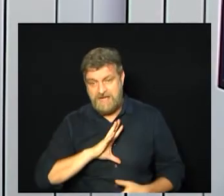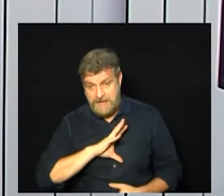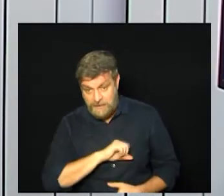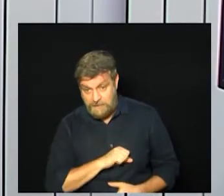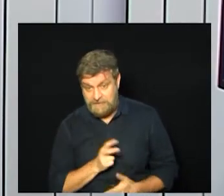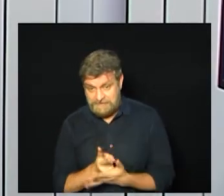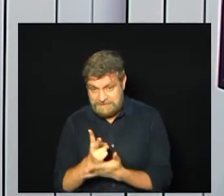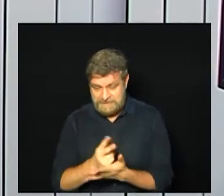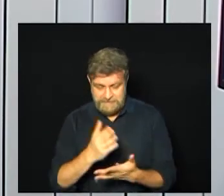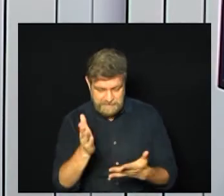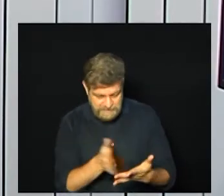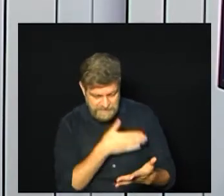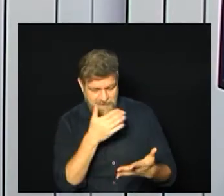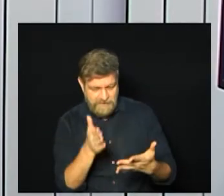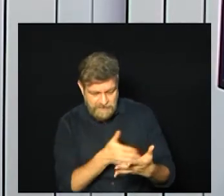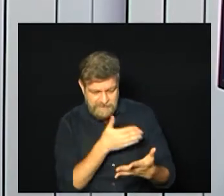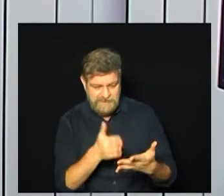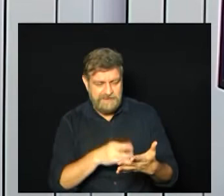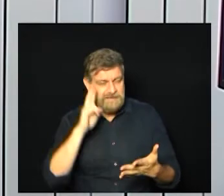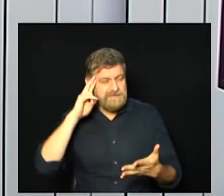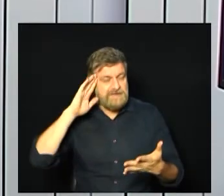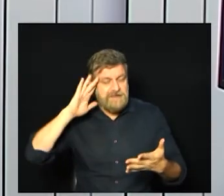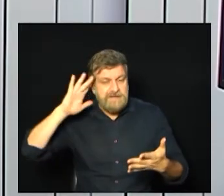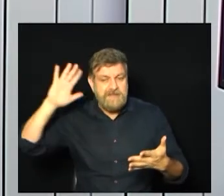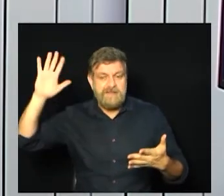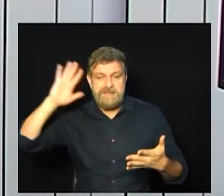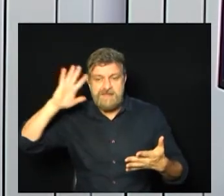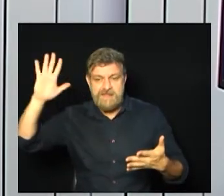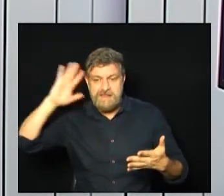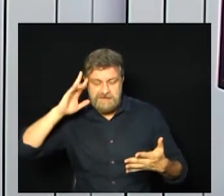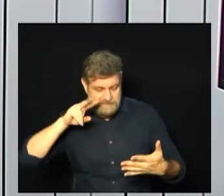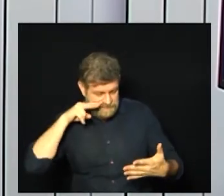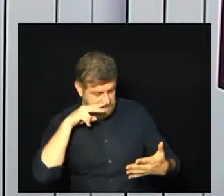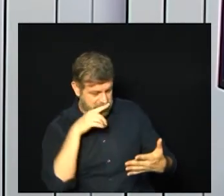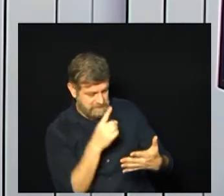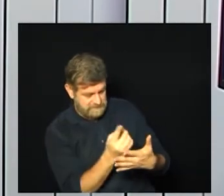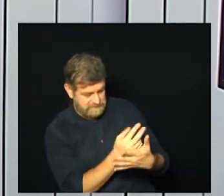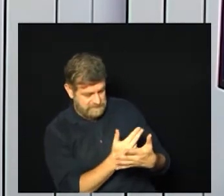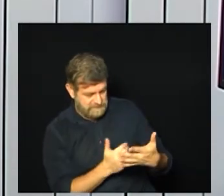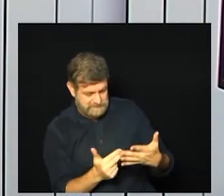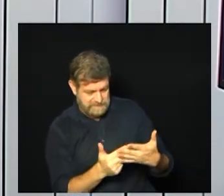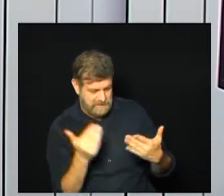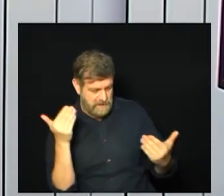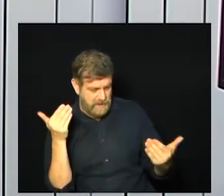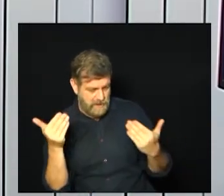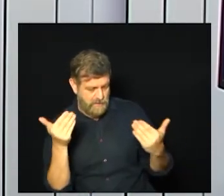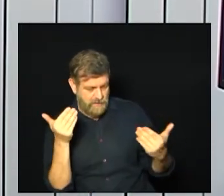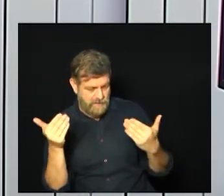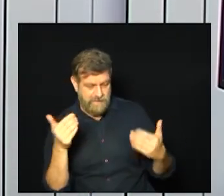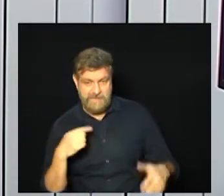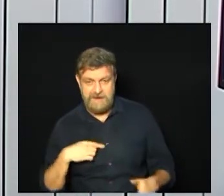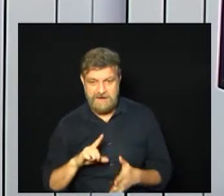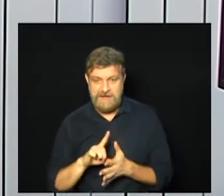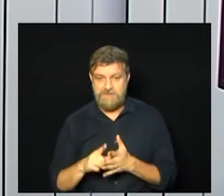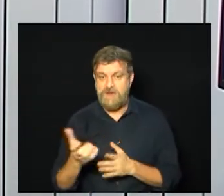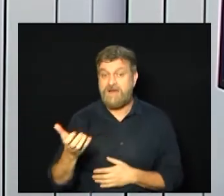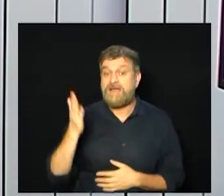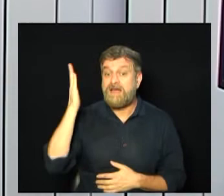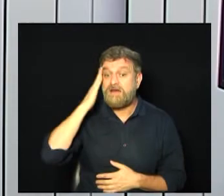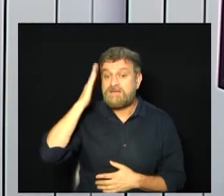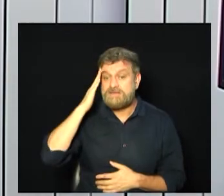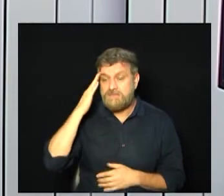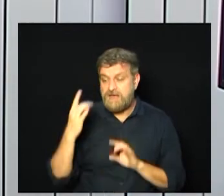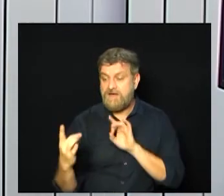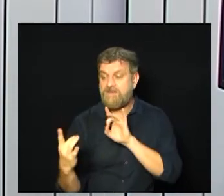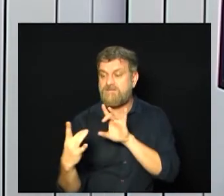quando eu estou lendo, eu vou imaginando e depois, quando vem a ilustração, eu comparo. Depois eu quero saber sobre o feedback